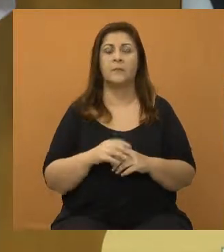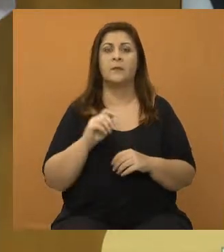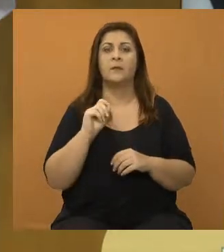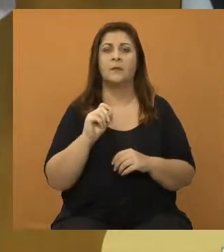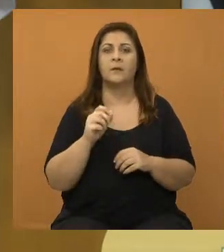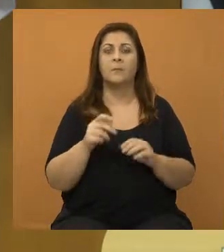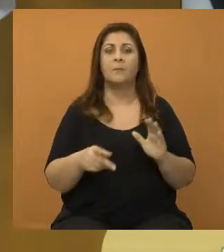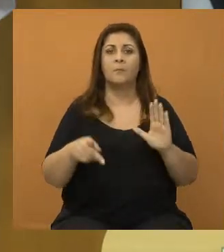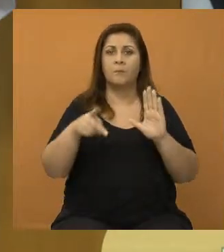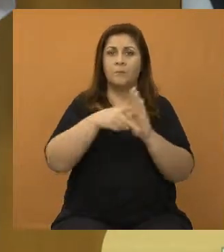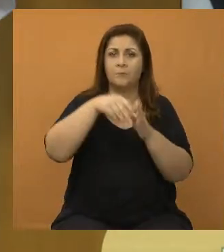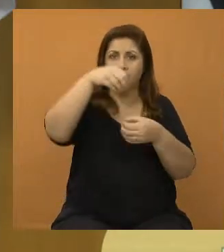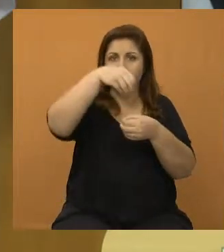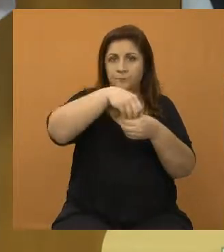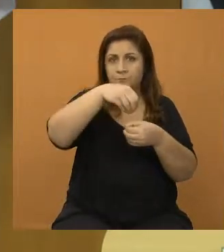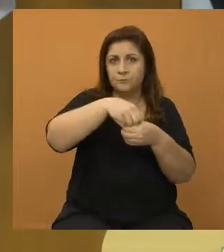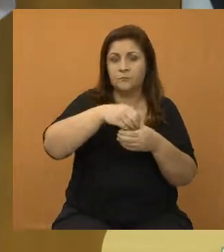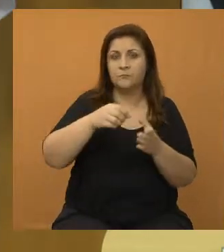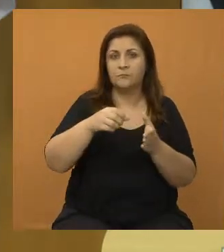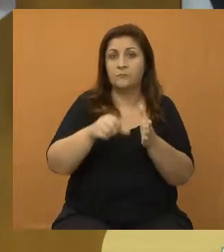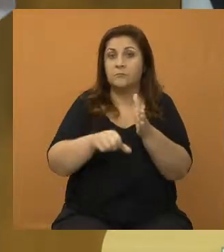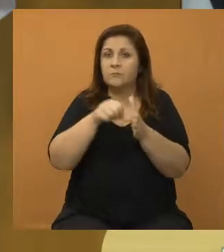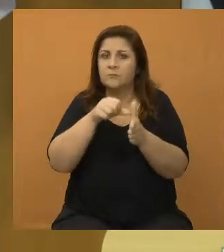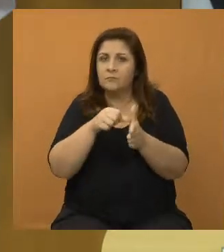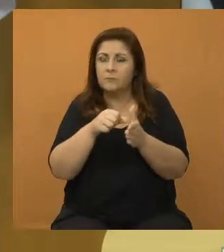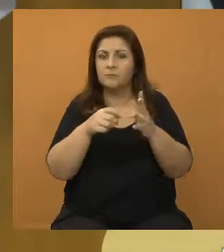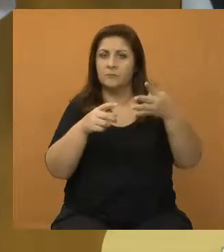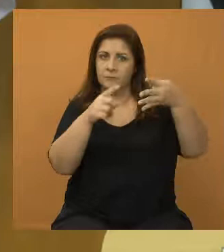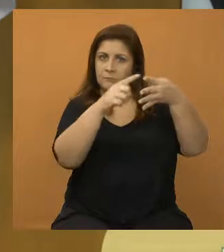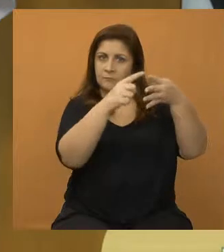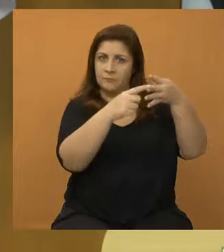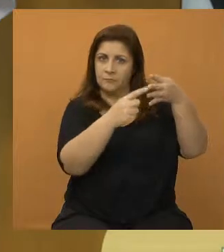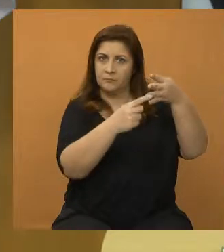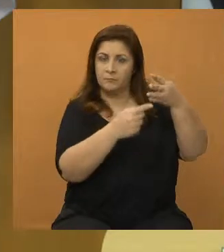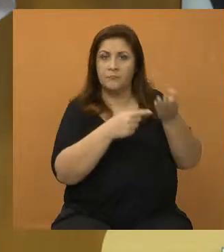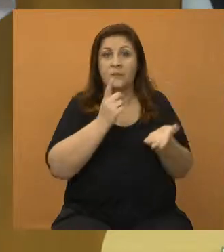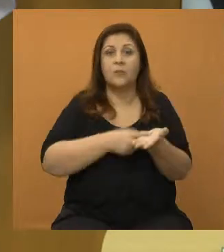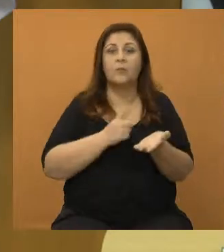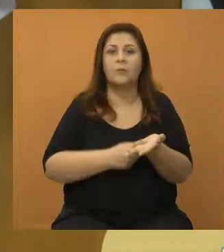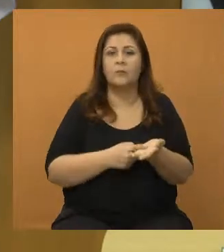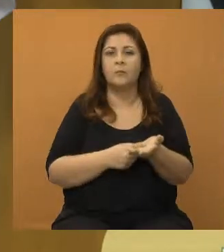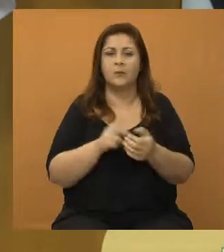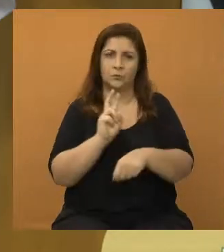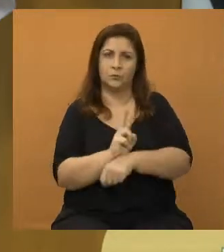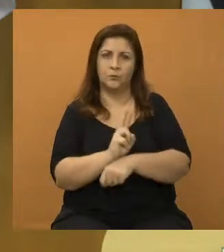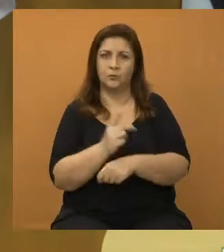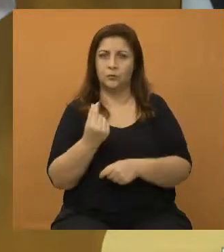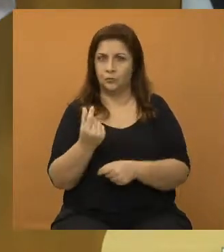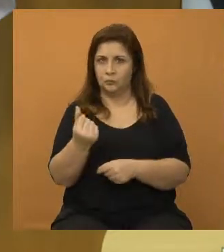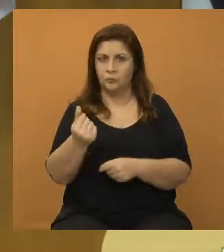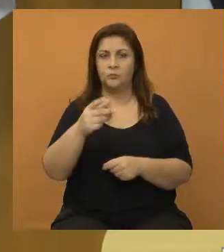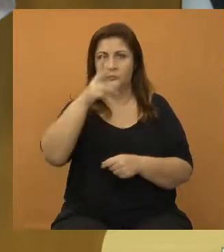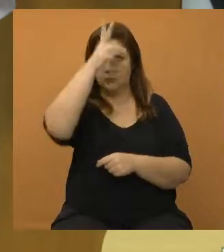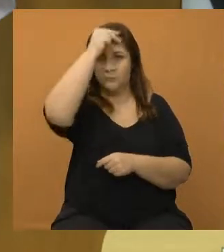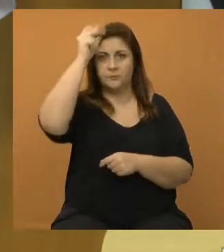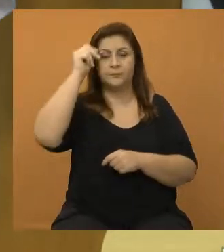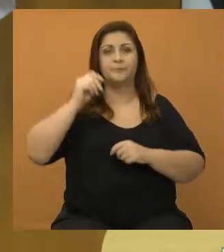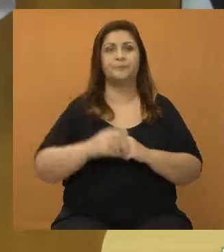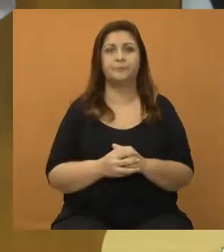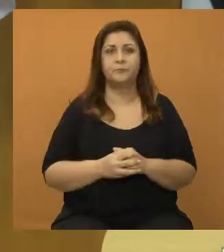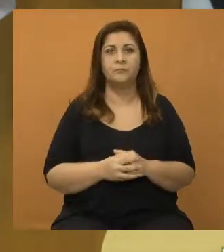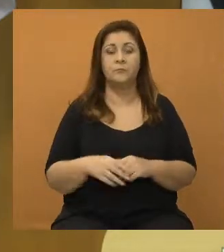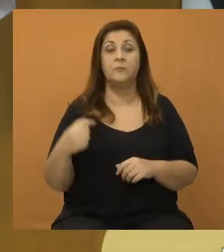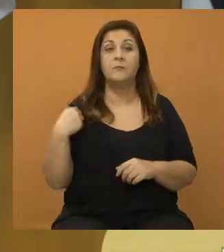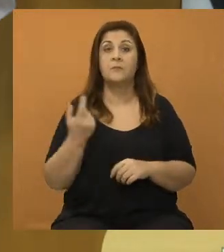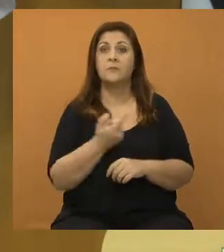né? É a primeira peça dos 4 do Plano Plurianual que foi aprovado ano passado. Então, agora a